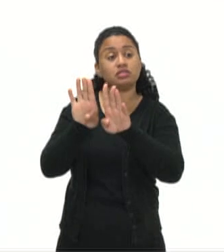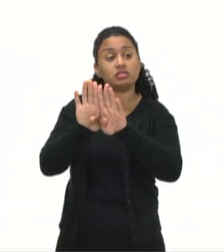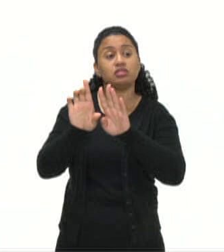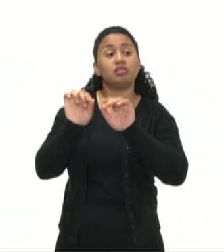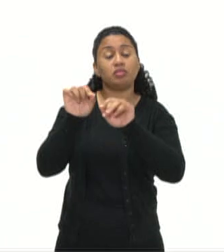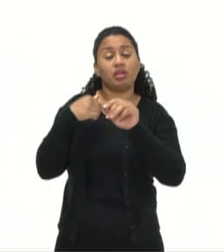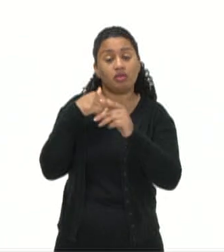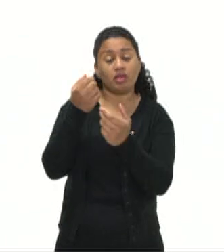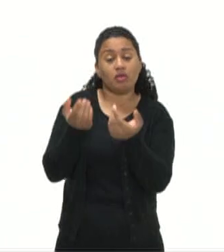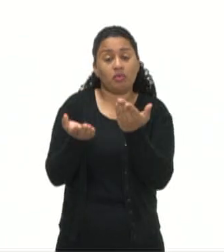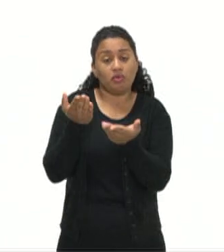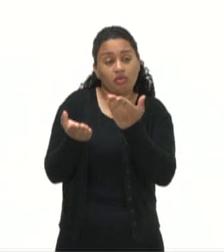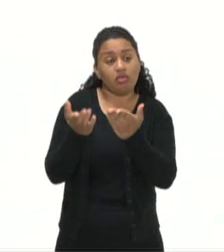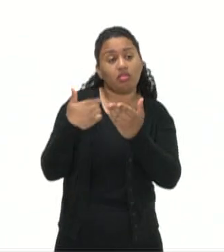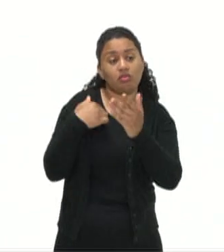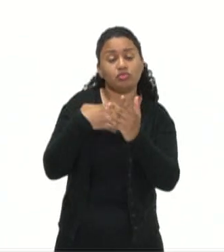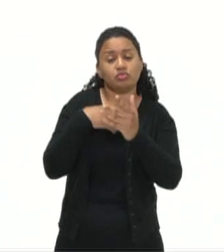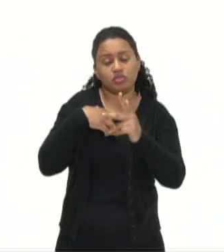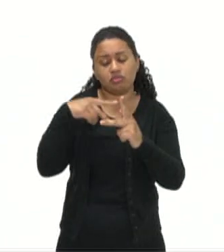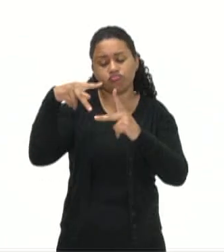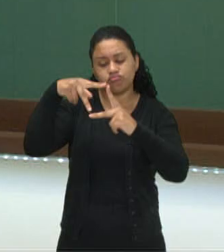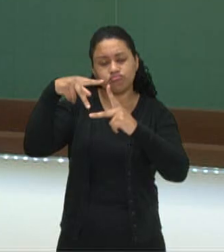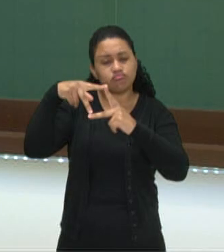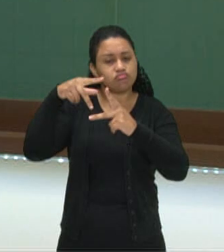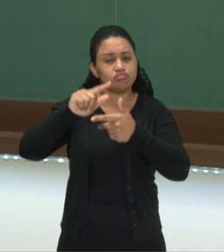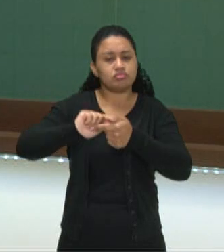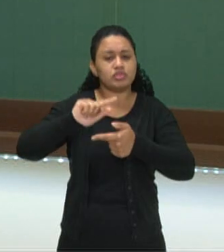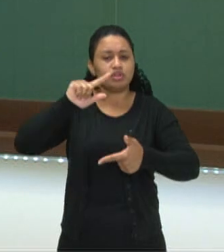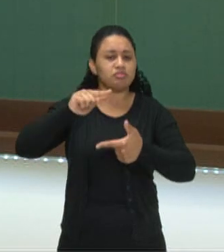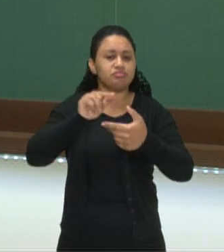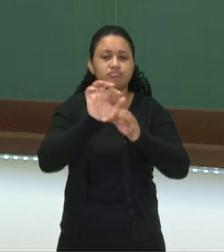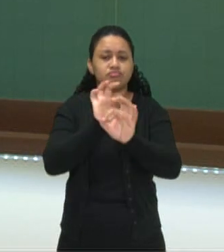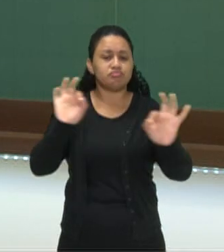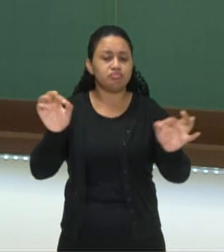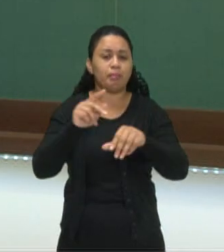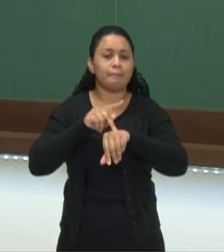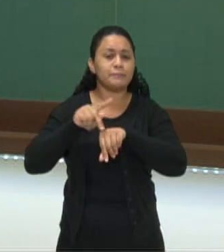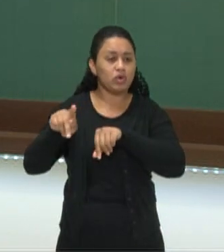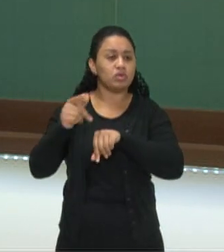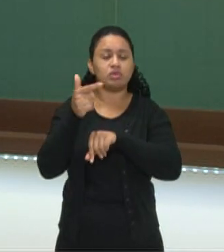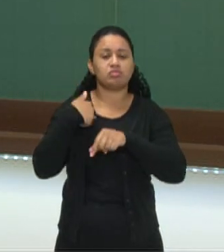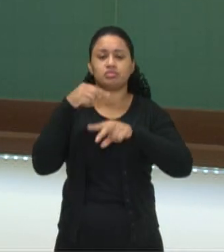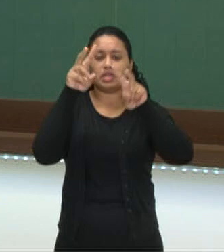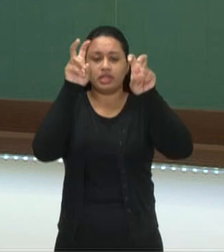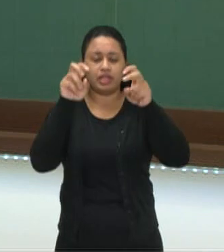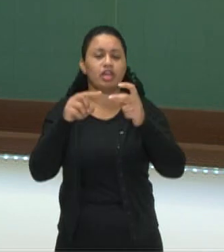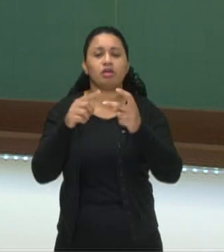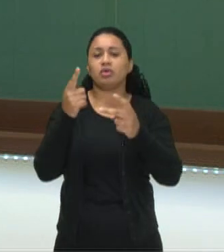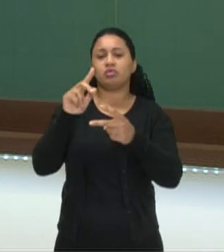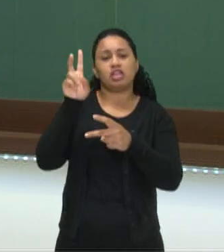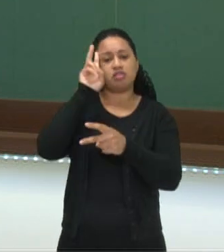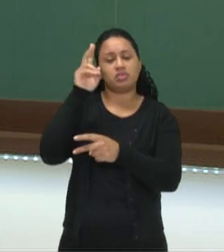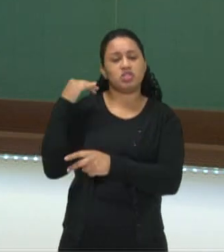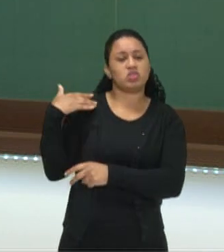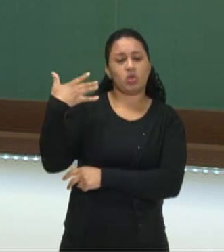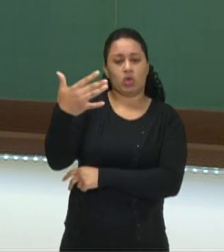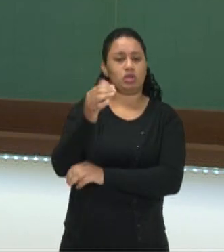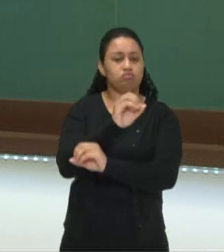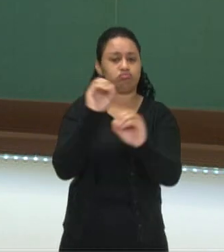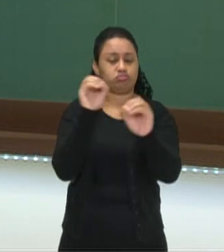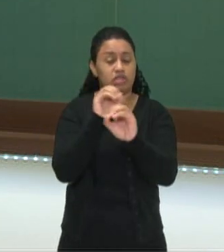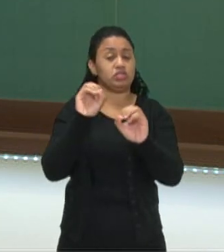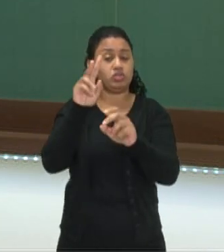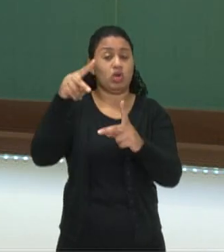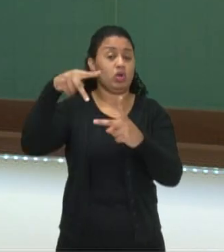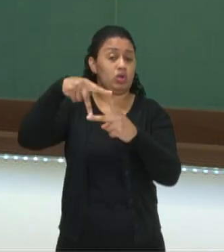o peso e o equilíbrio dentro de uma forma geométrica pura. Não existe subjetividade, não existe temática, não existe uma história por trás do quadro. Simplesmente